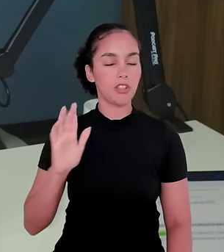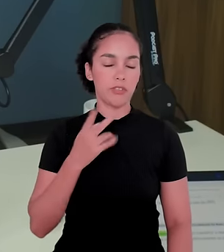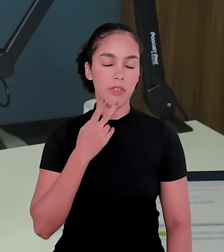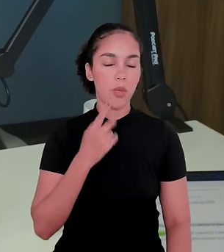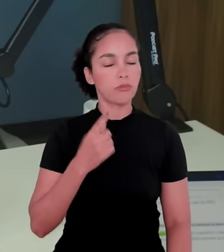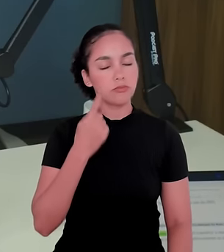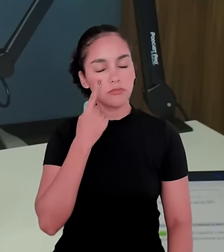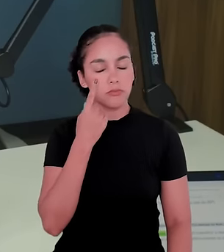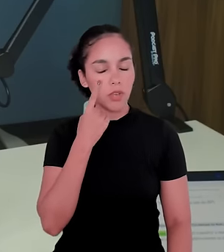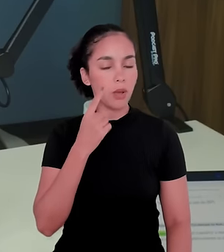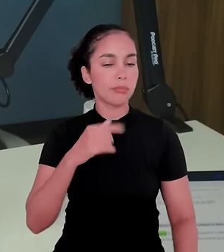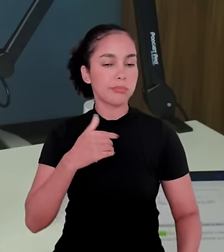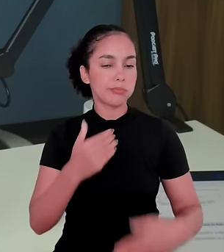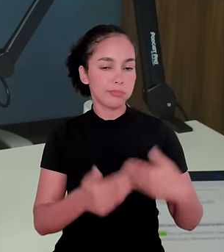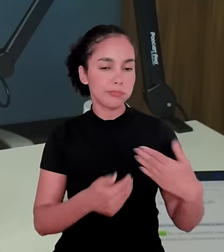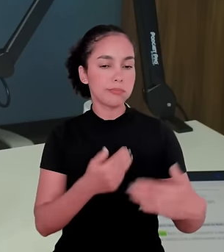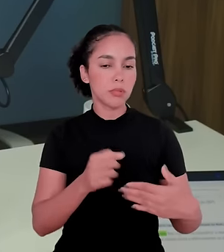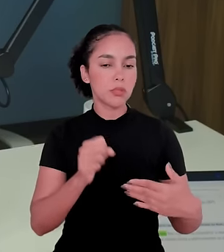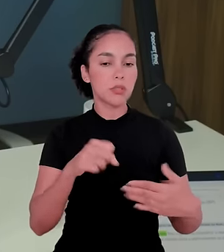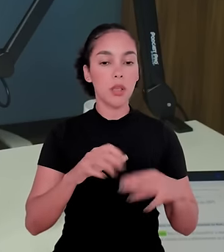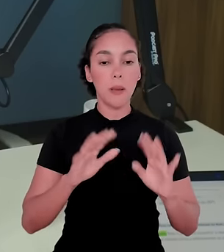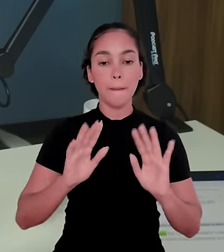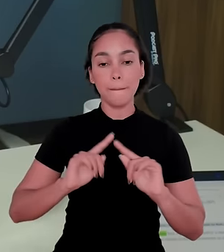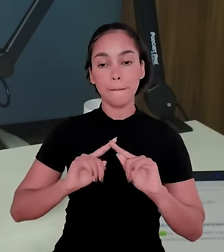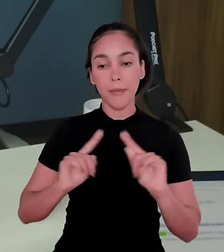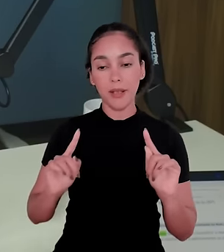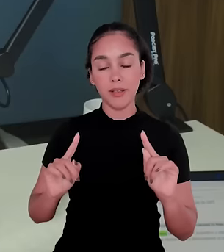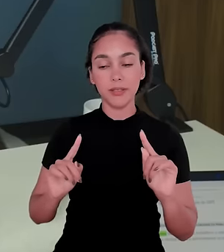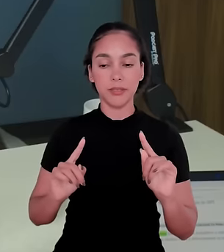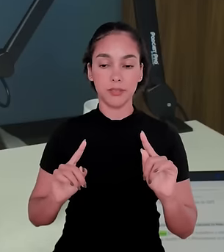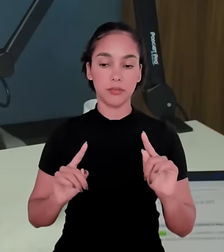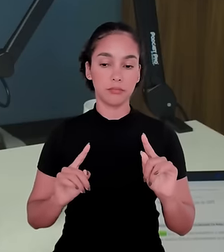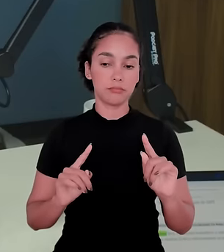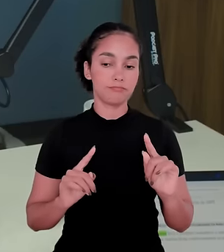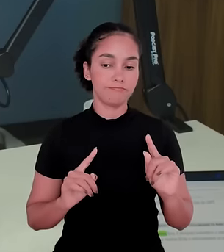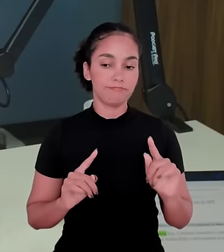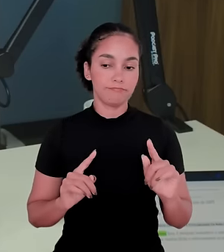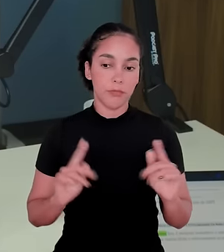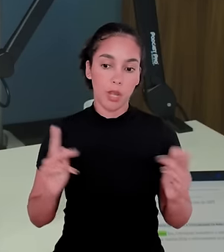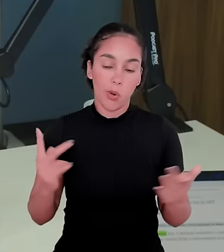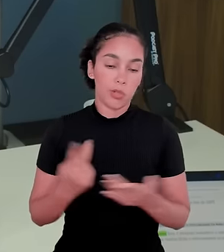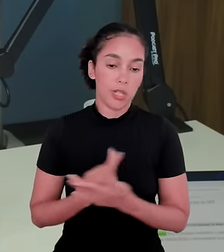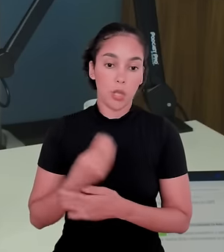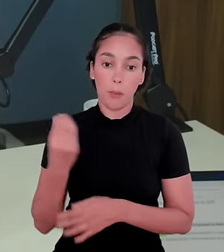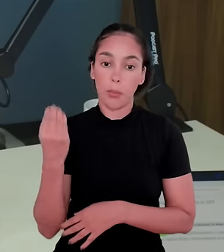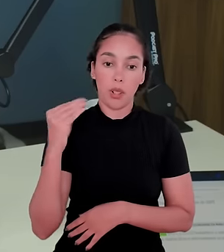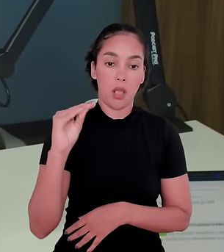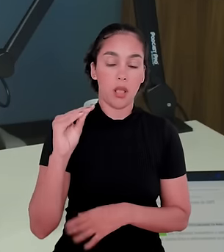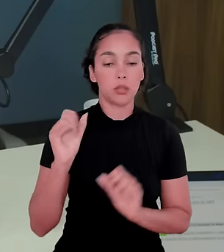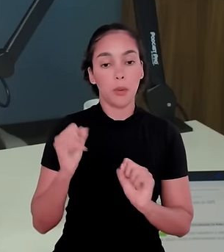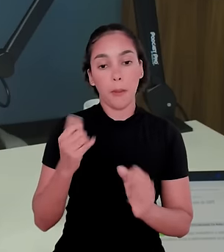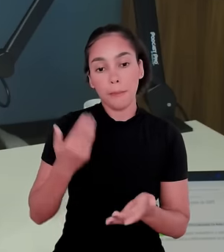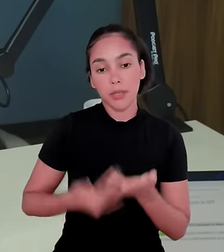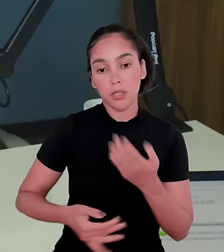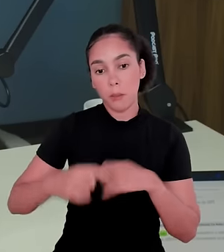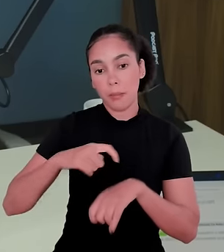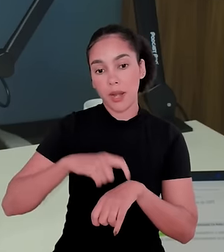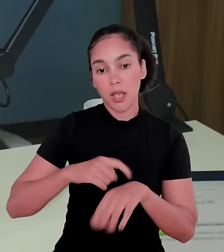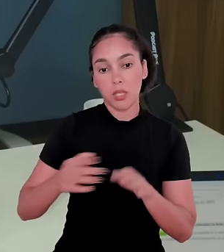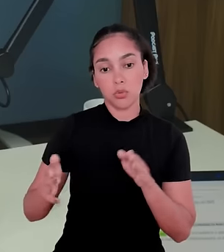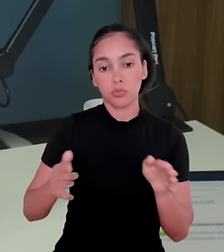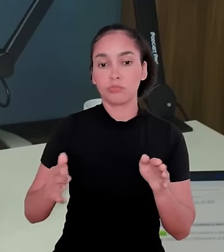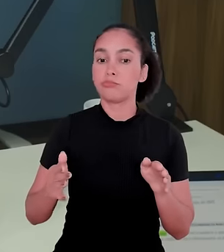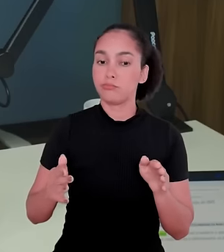verifica você vê o andamento mas só que foi que ela falou de repente pode ter sido publicado você pode perder o prazo então é